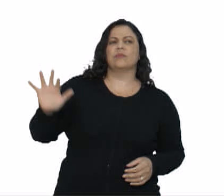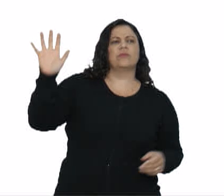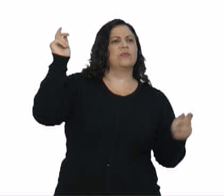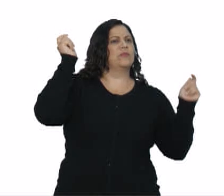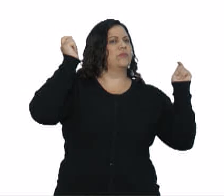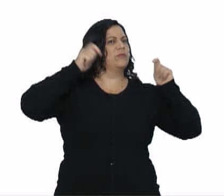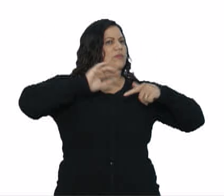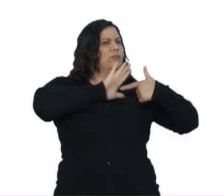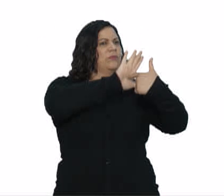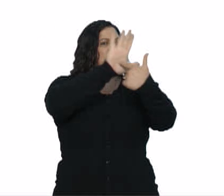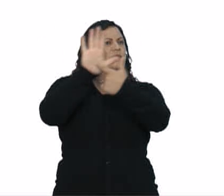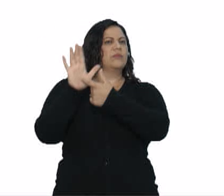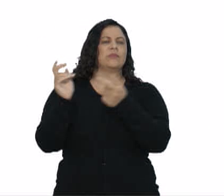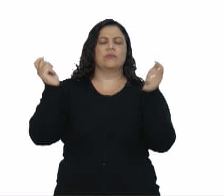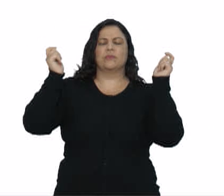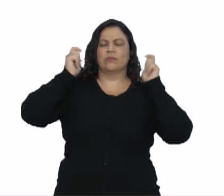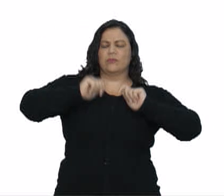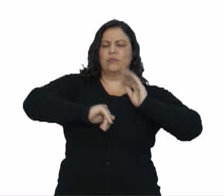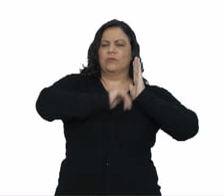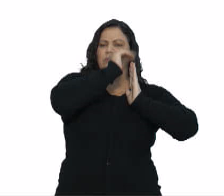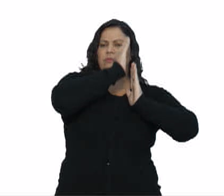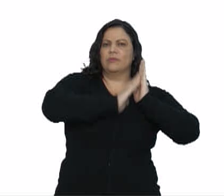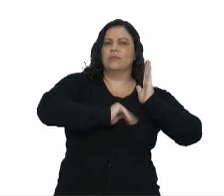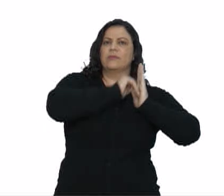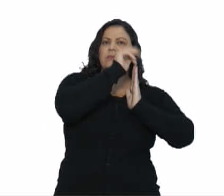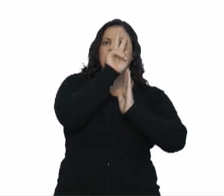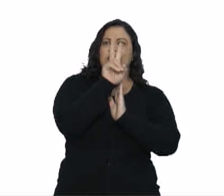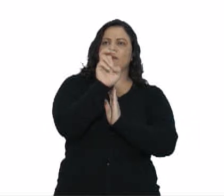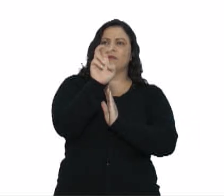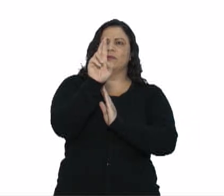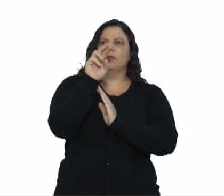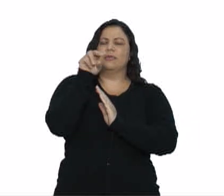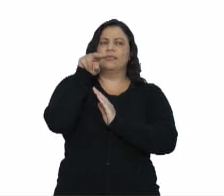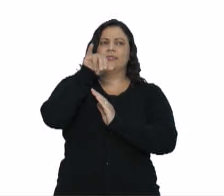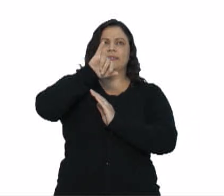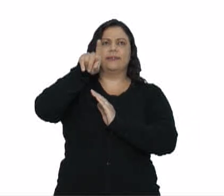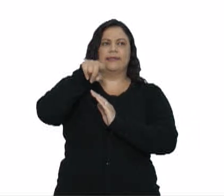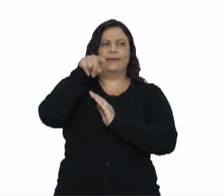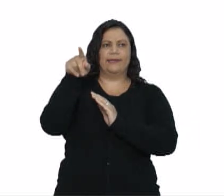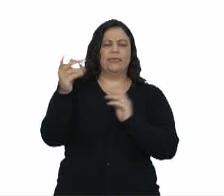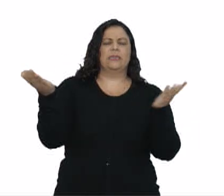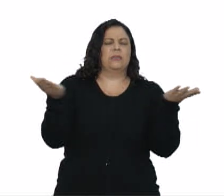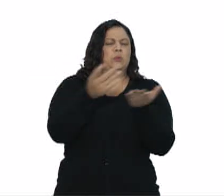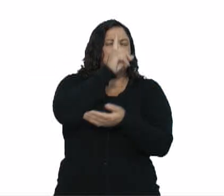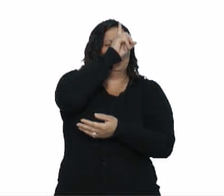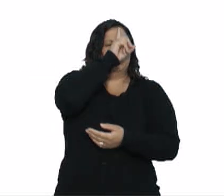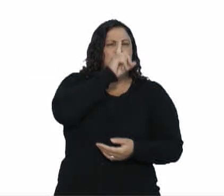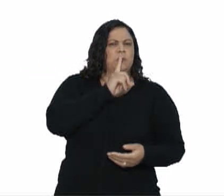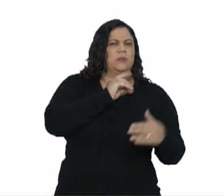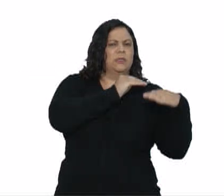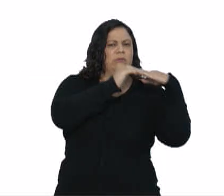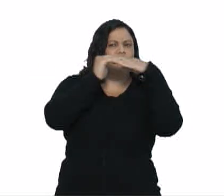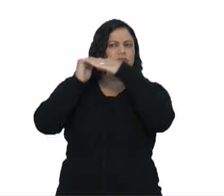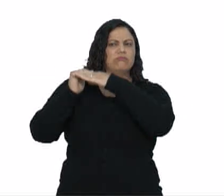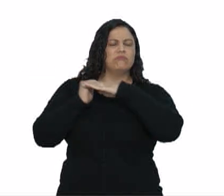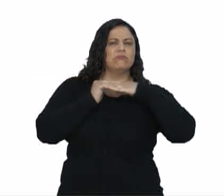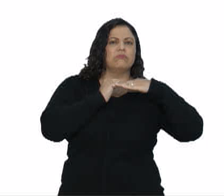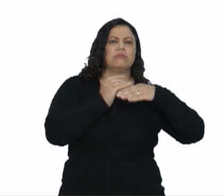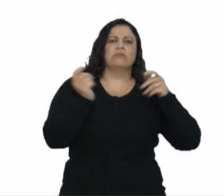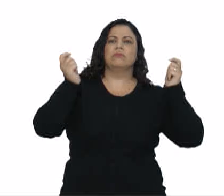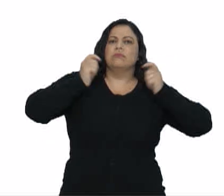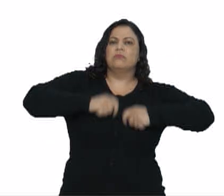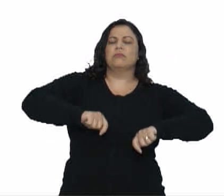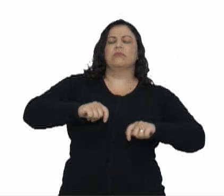compensar a oxidação do verniz. Né? O original é de um amarelado quase uniforme. Então, prestem atenção. Nossa Senhora do